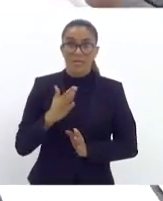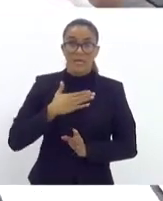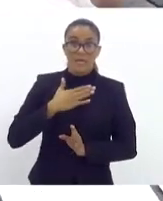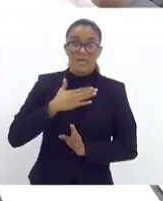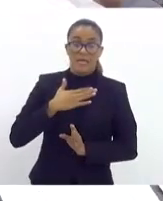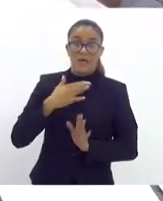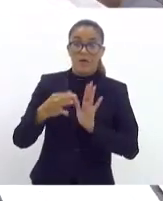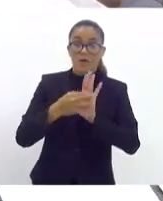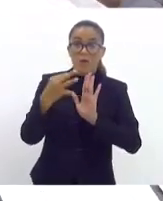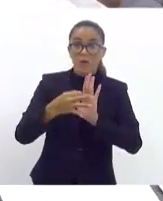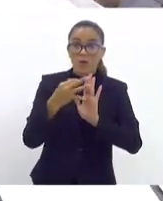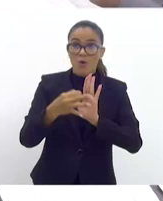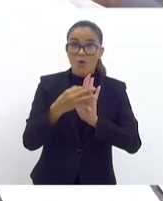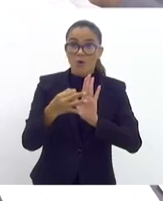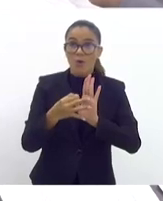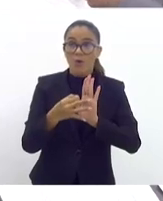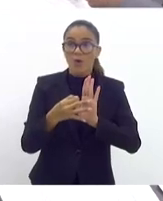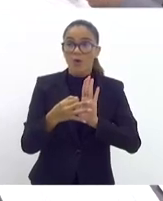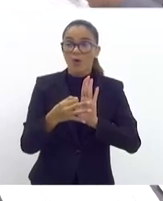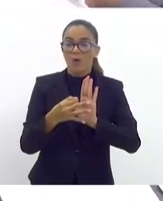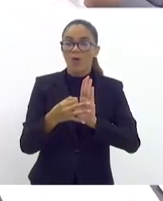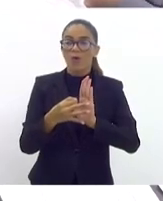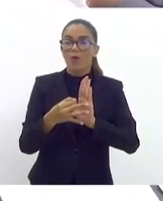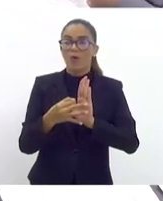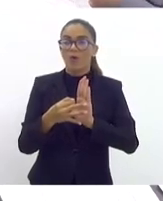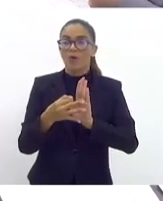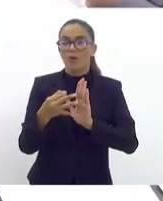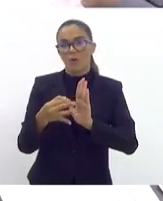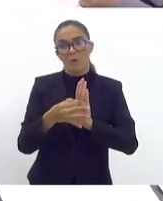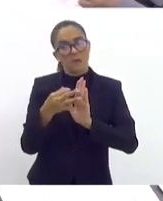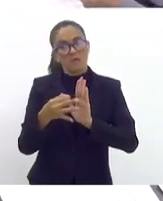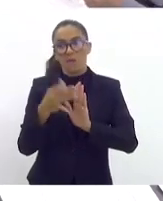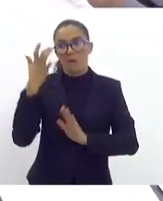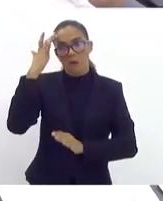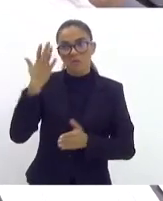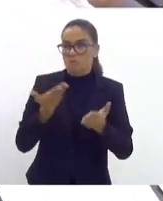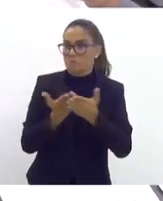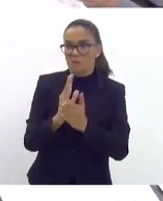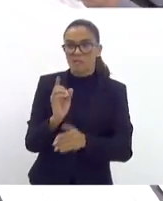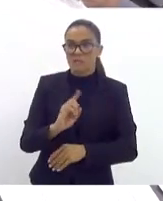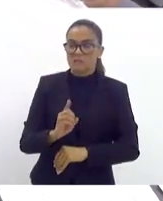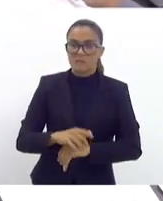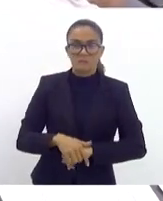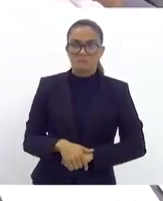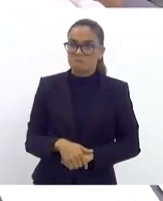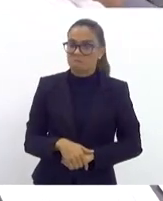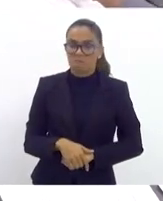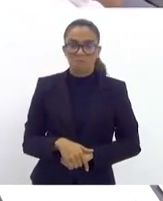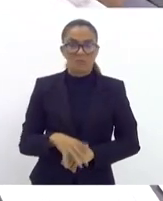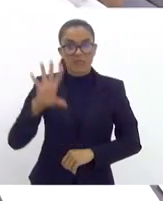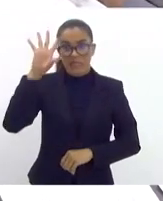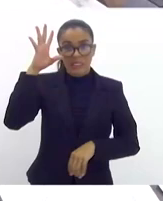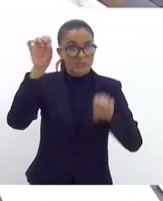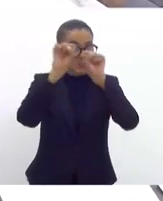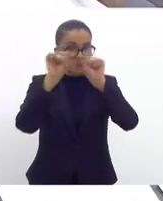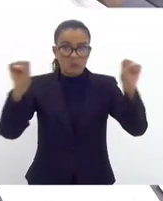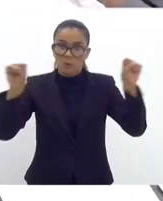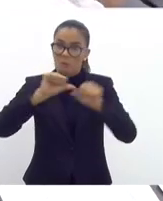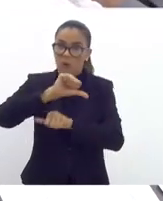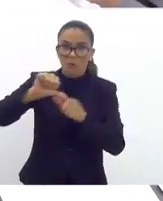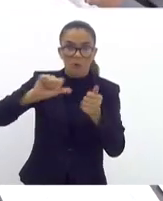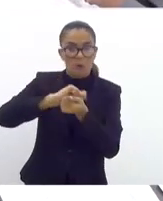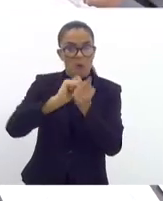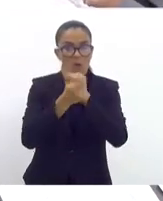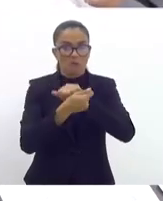é bom mas eu acredito que que não vá passar não porque decisões do tribunal não pode se converter em